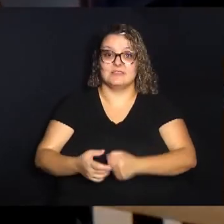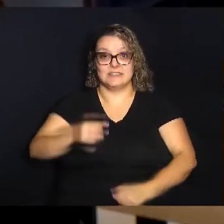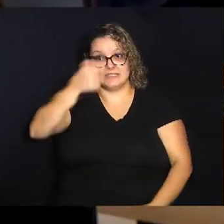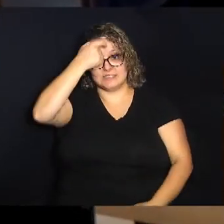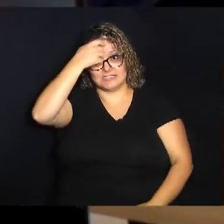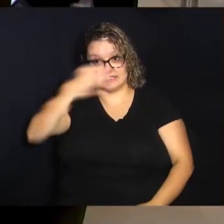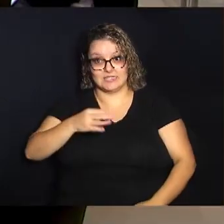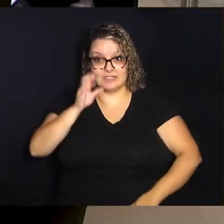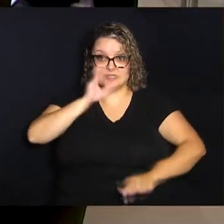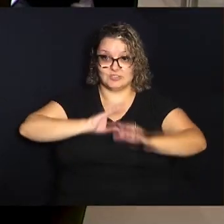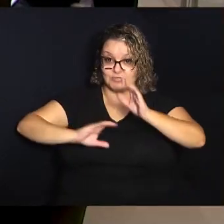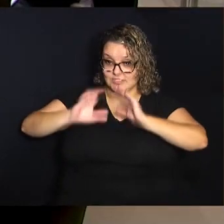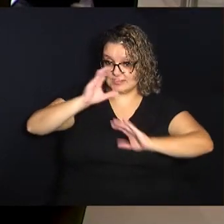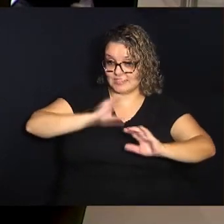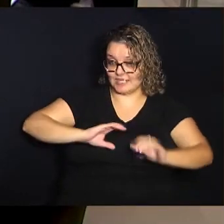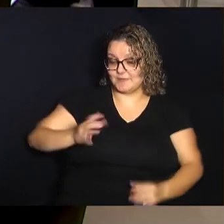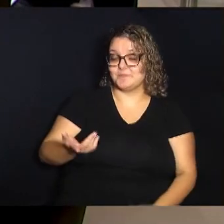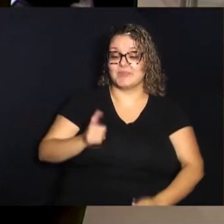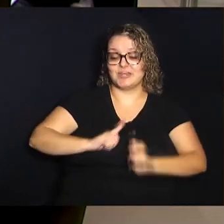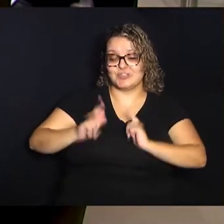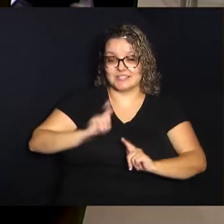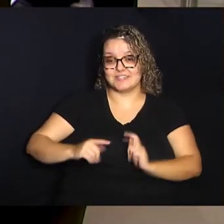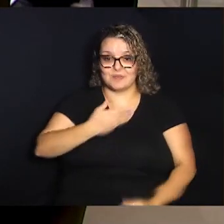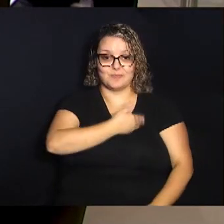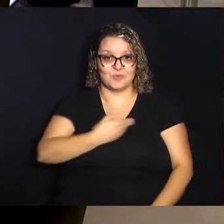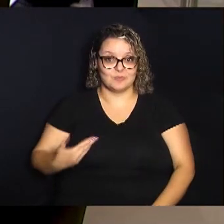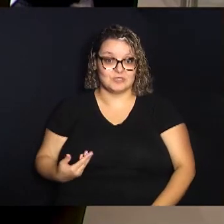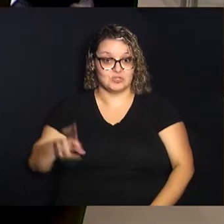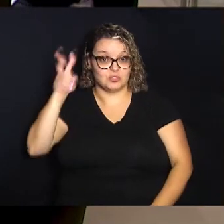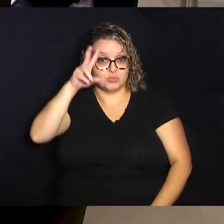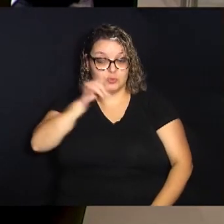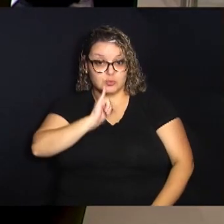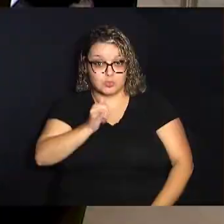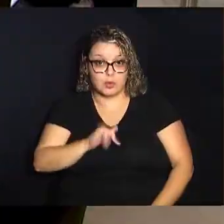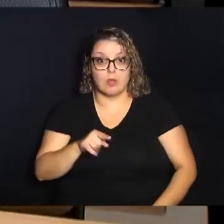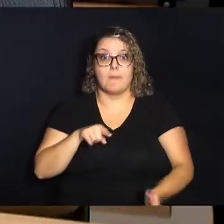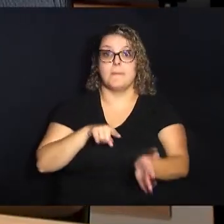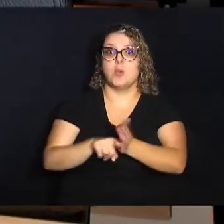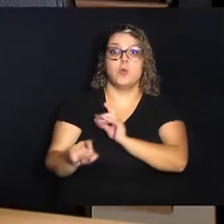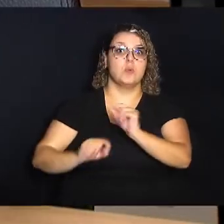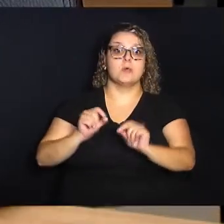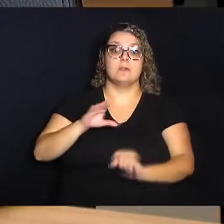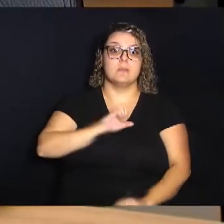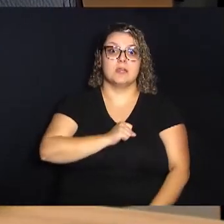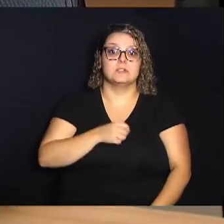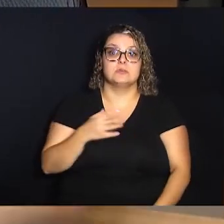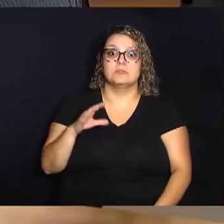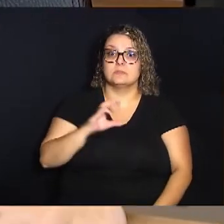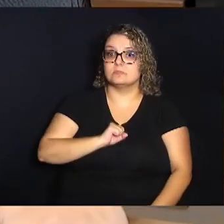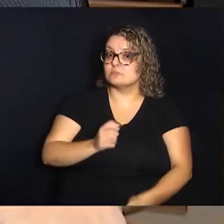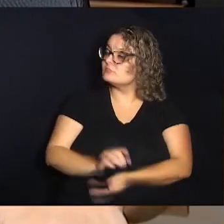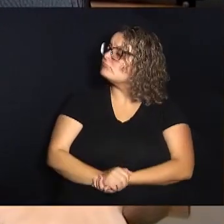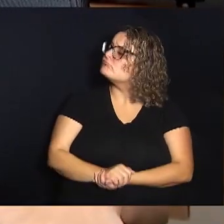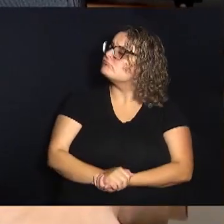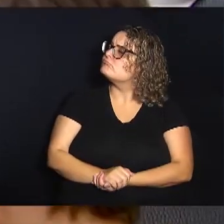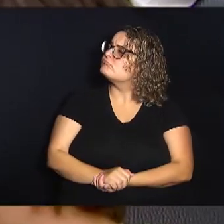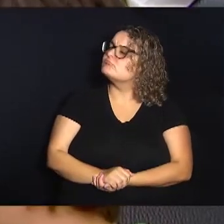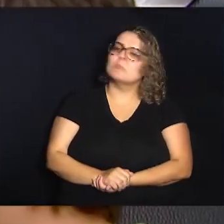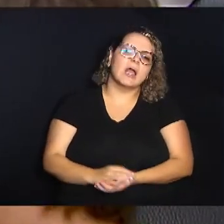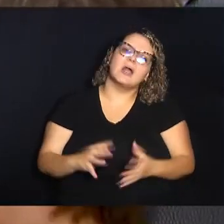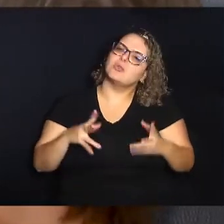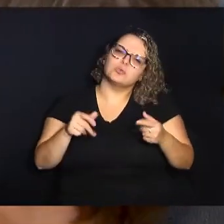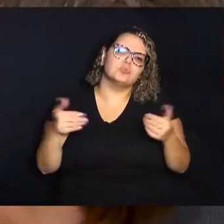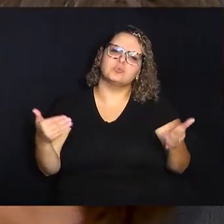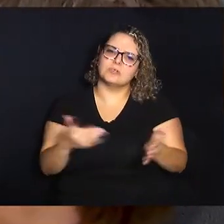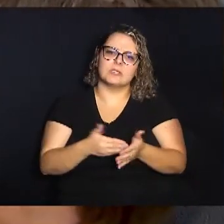na contação de histórias e, quando questionados sobre o que mais gostaram... Não sei, acho que tudo até agora.